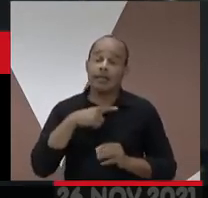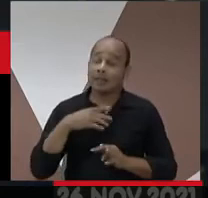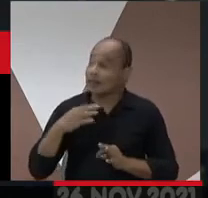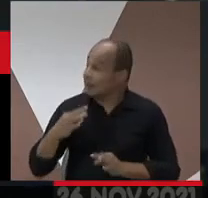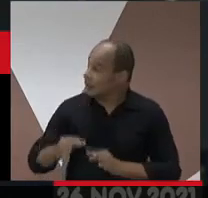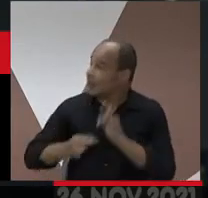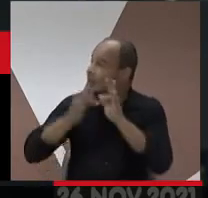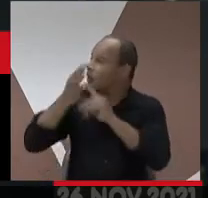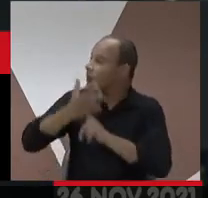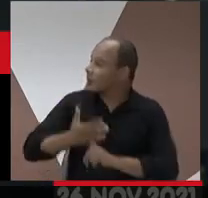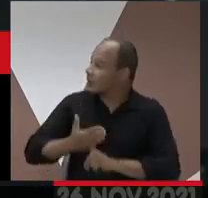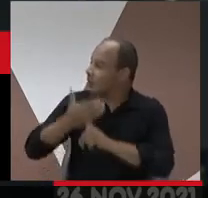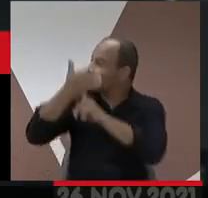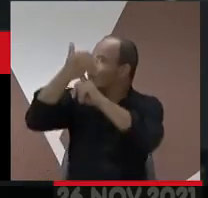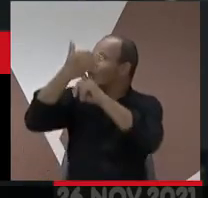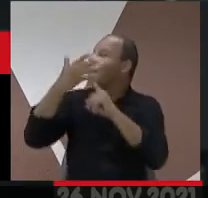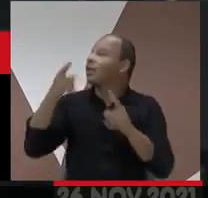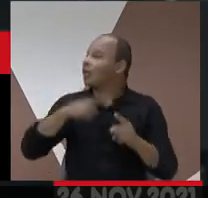internet, tem